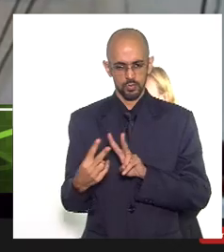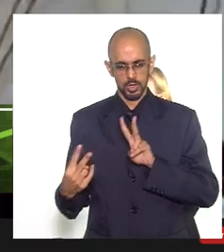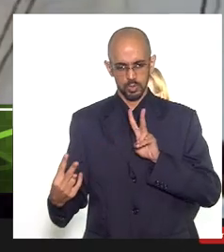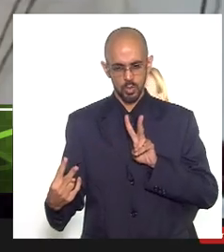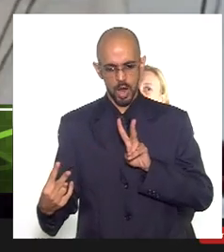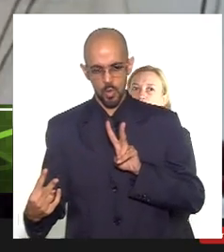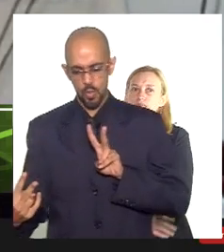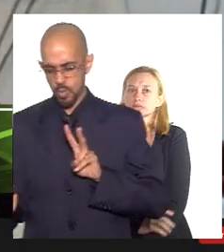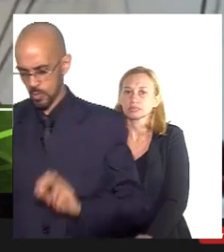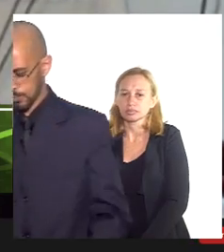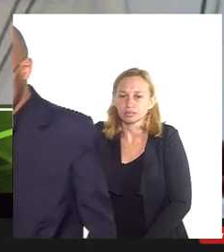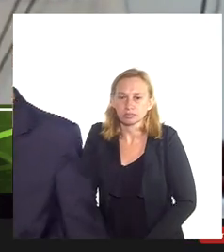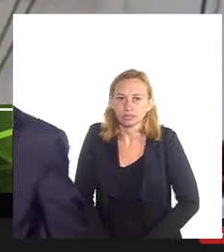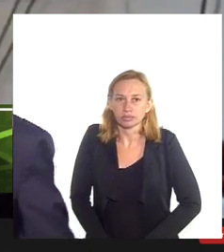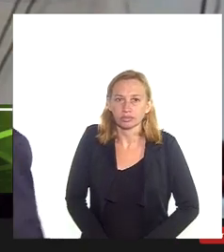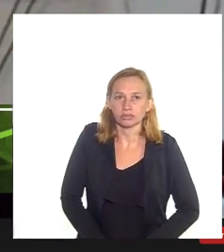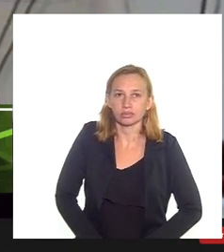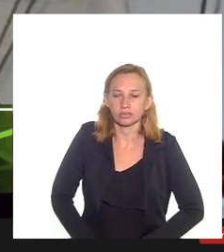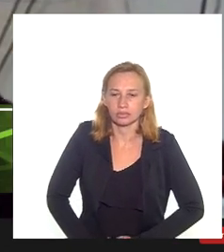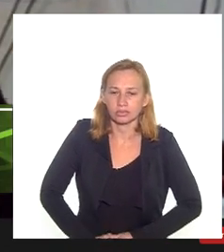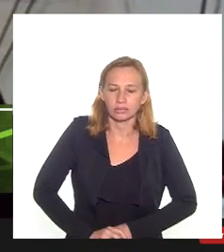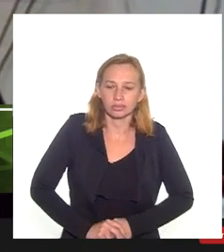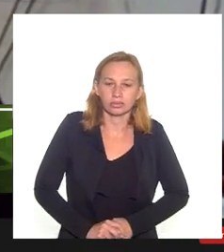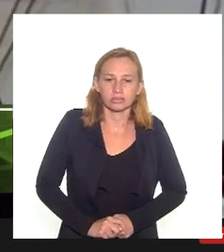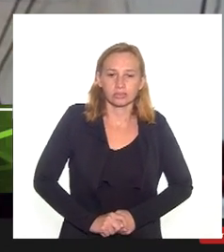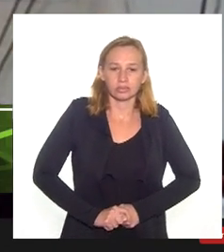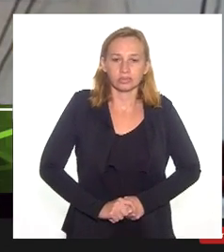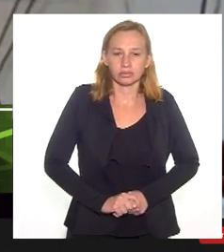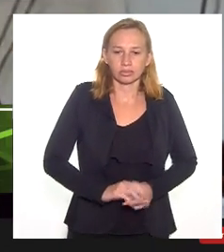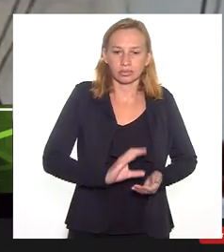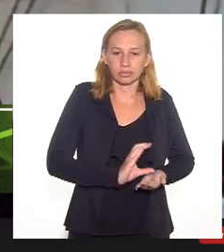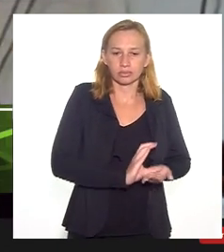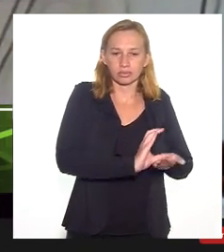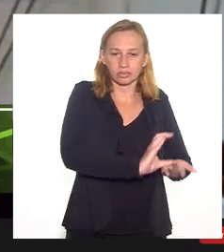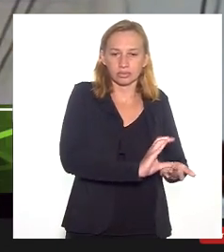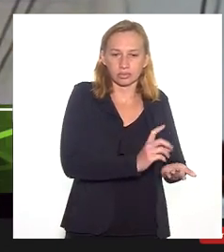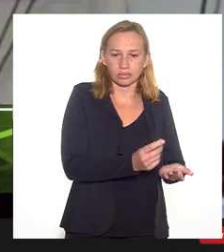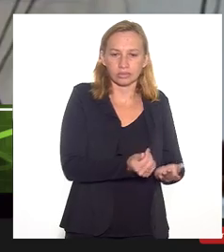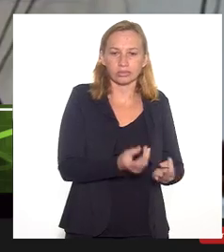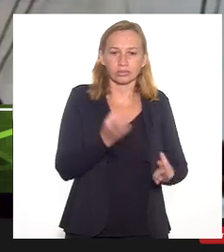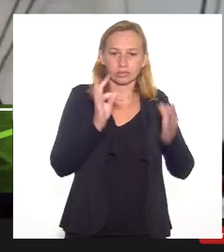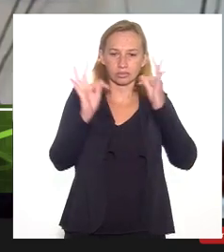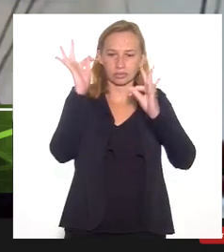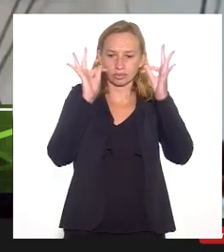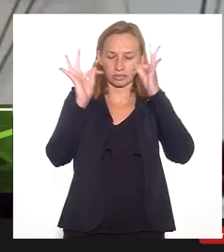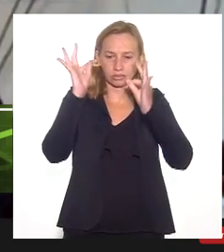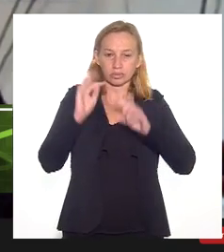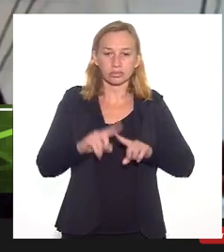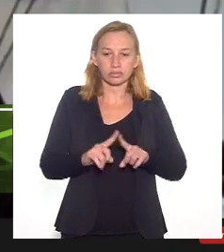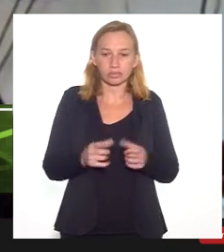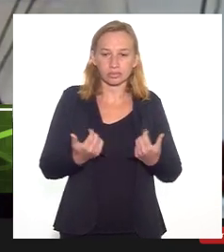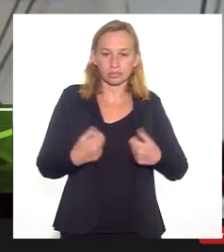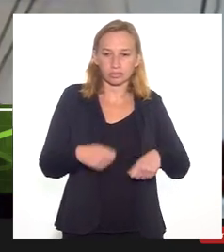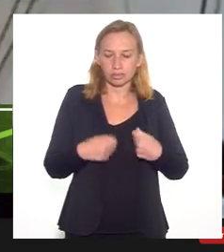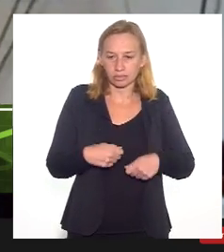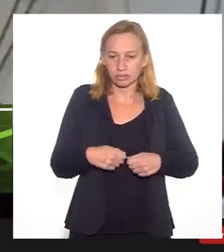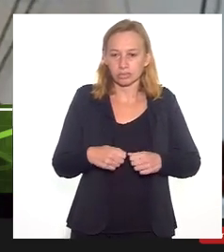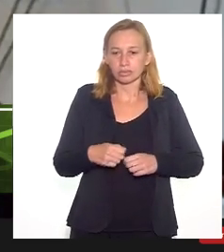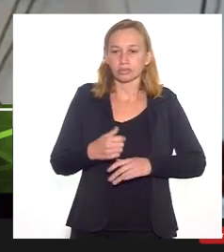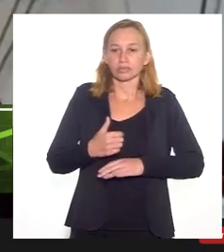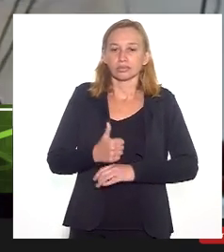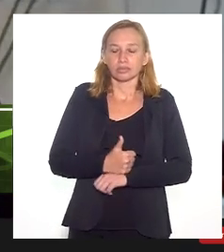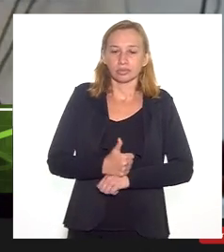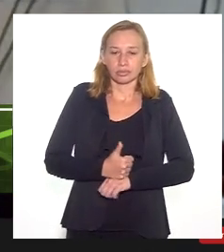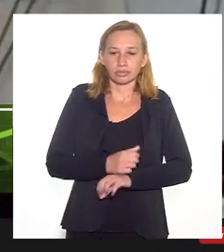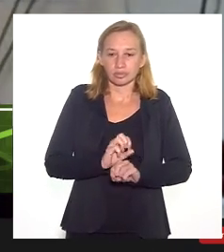emergencial então nada mais justo do que um auxílio tecnológico mas é necessário que os profissionais da educação